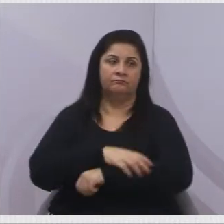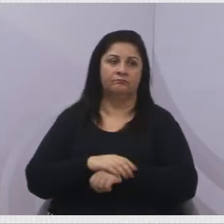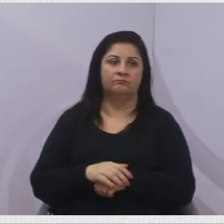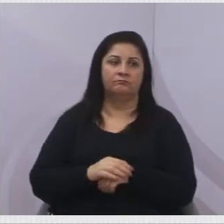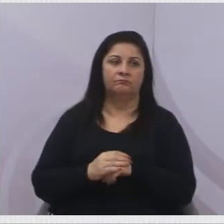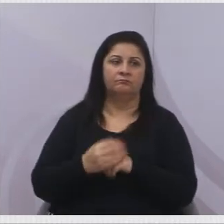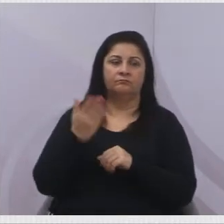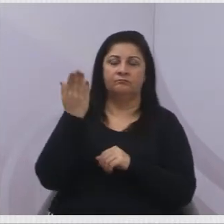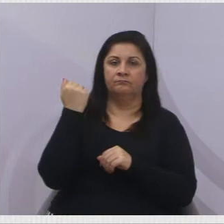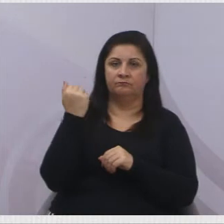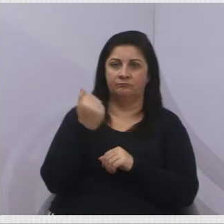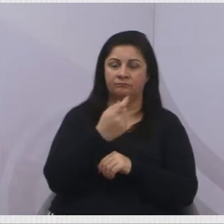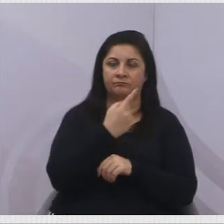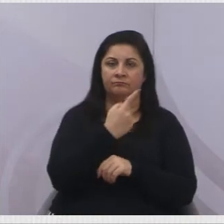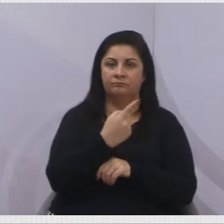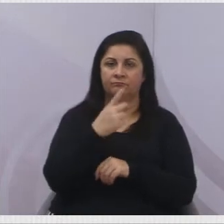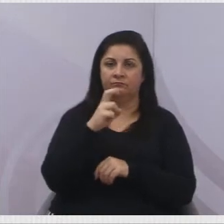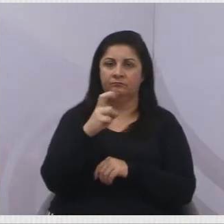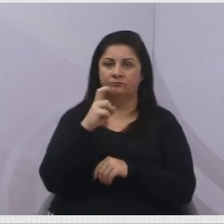de